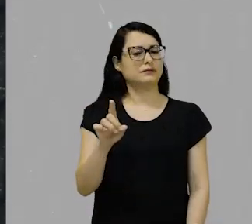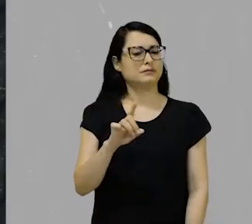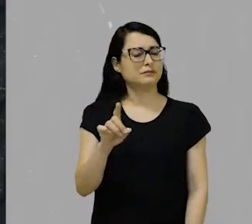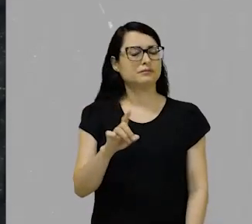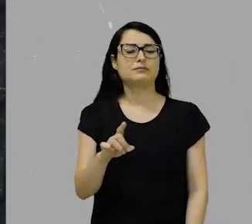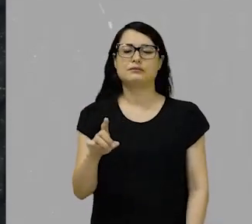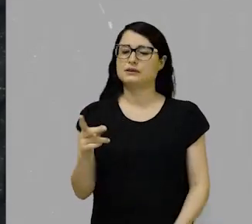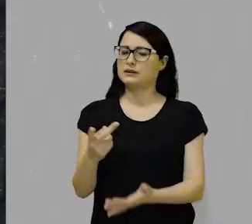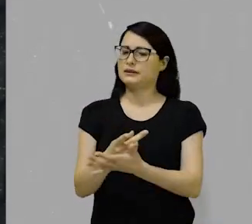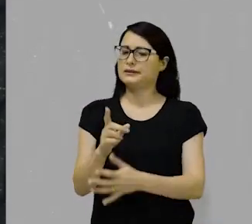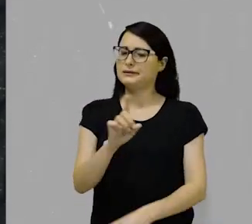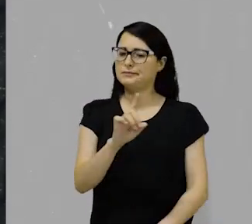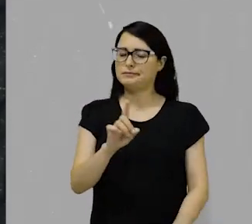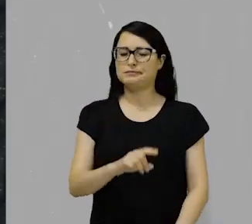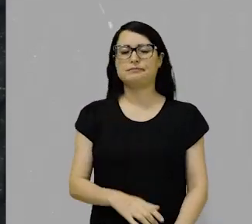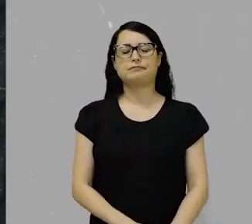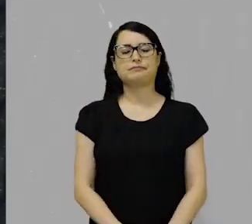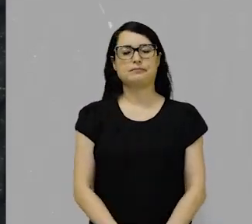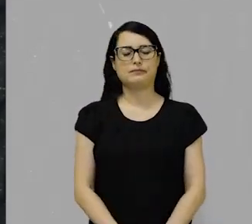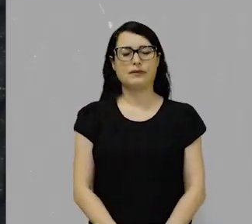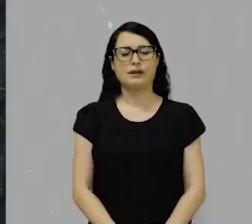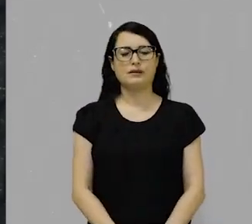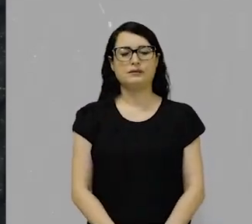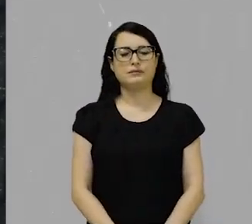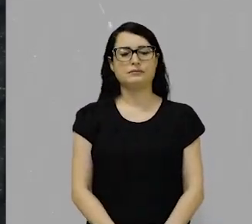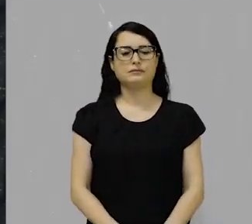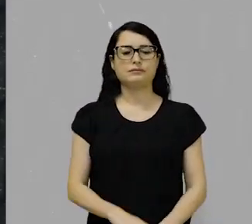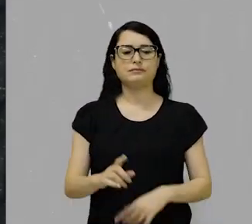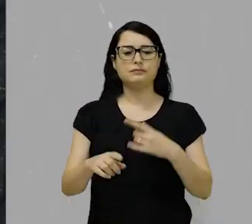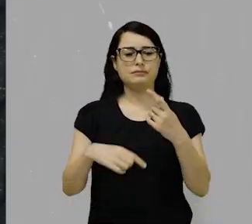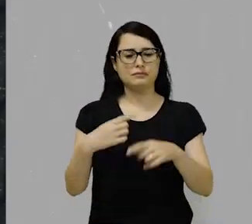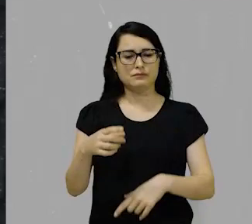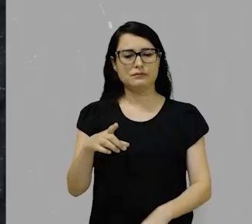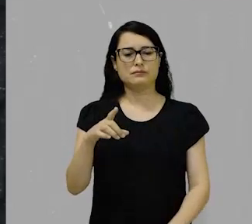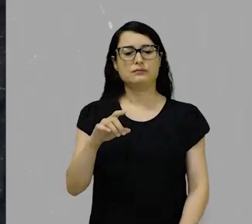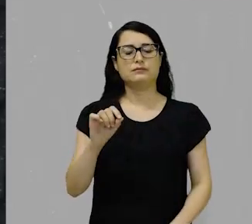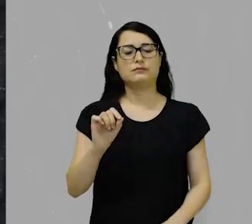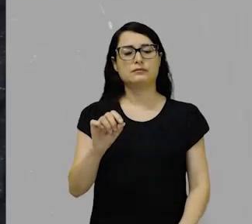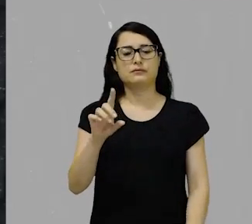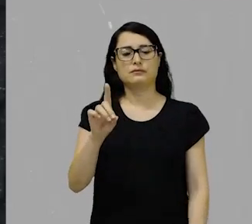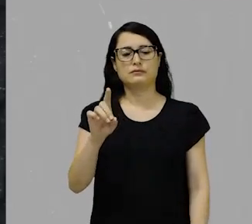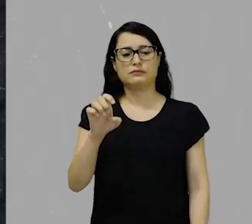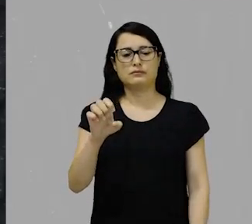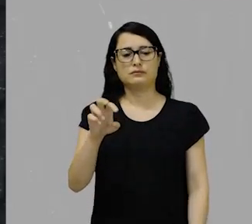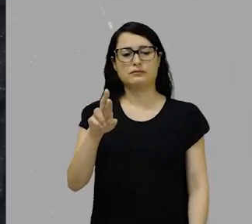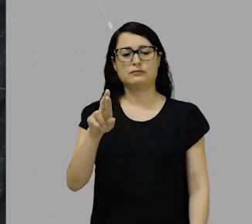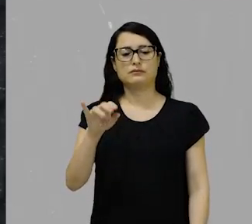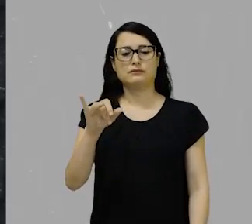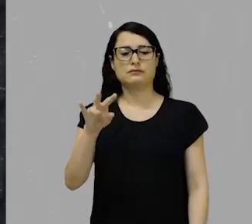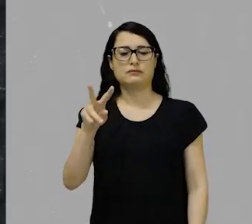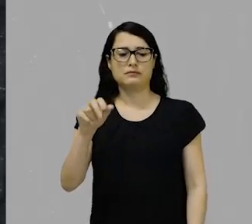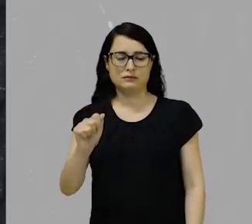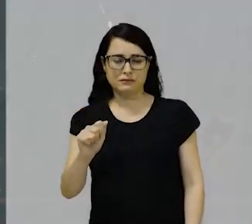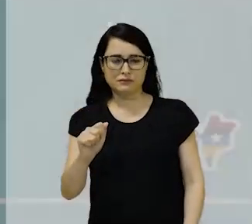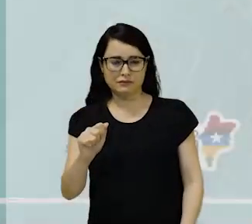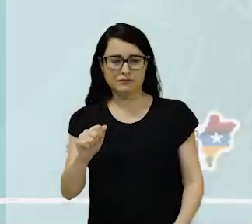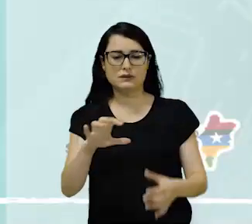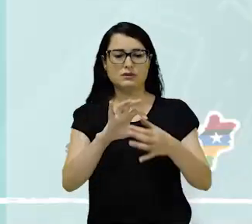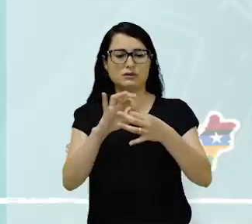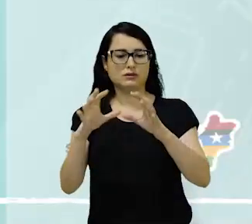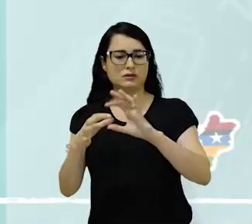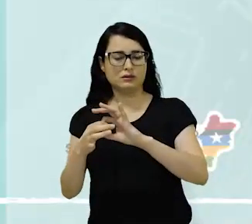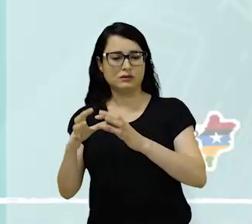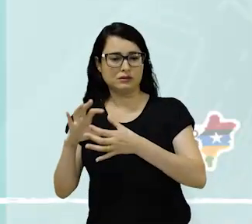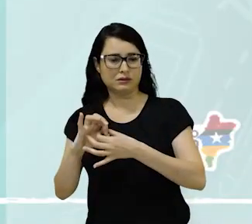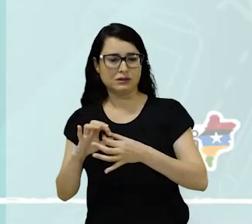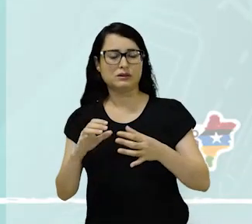tá? Então, vamos evoluir, porque a partir da deriva continental, galera, a gente consegue entender a teoria da tectônica de placas. Né?